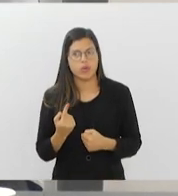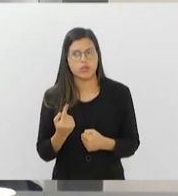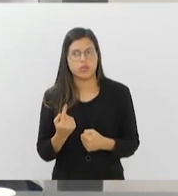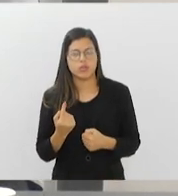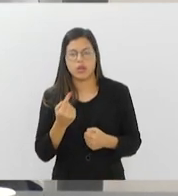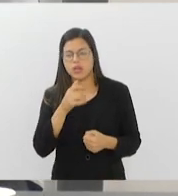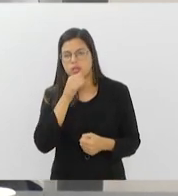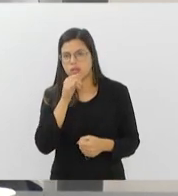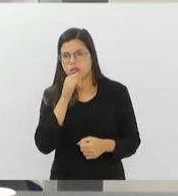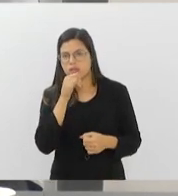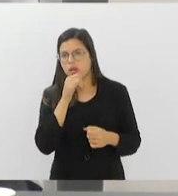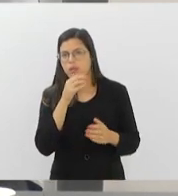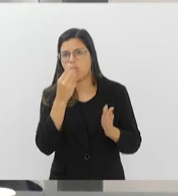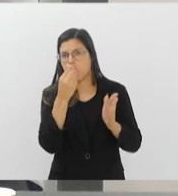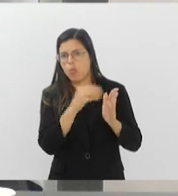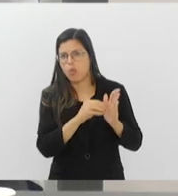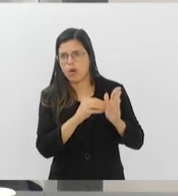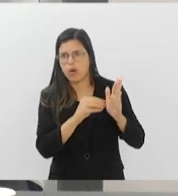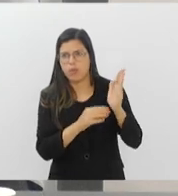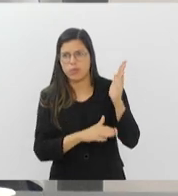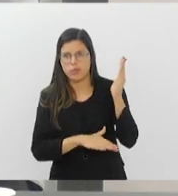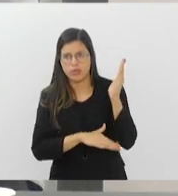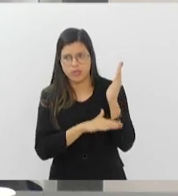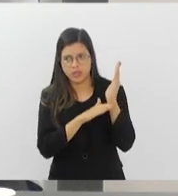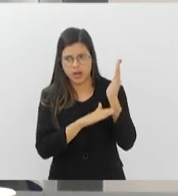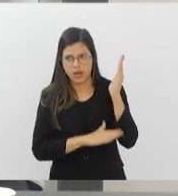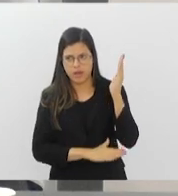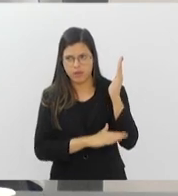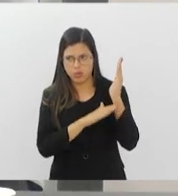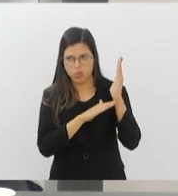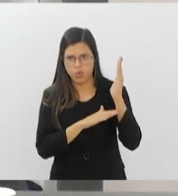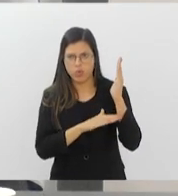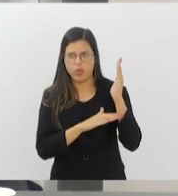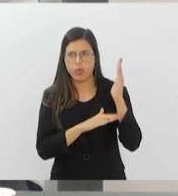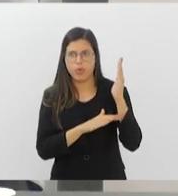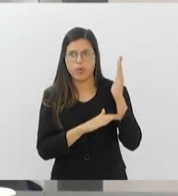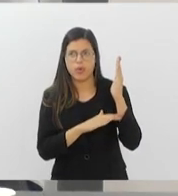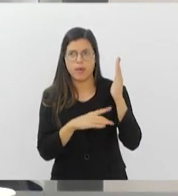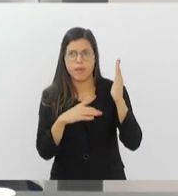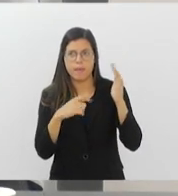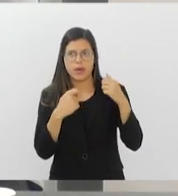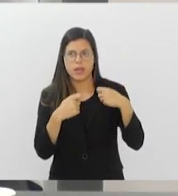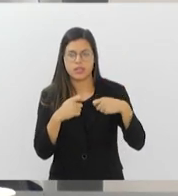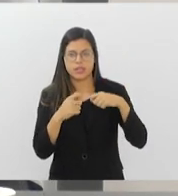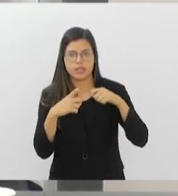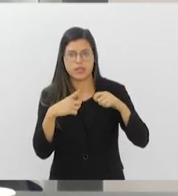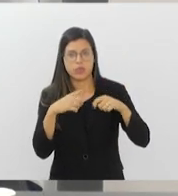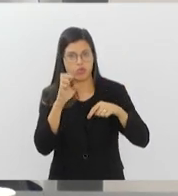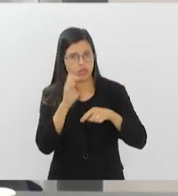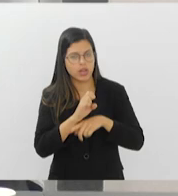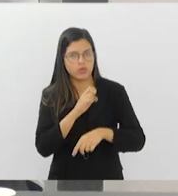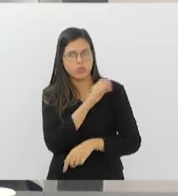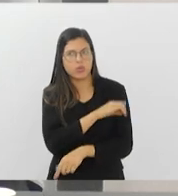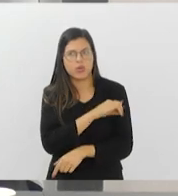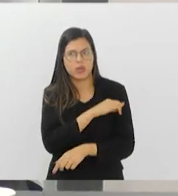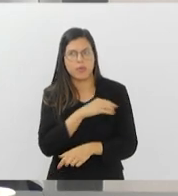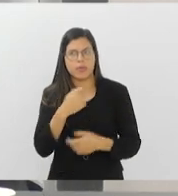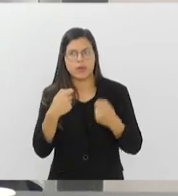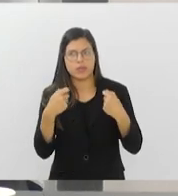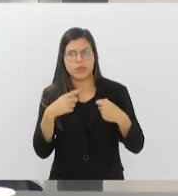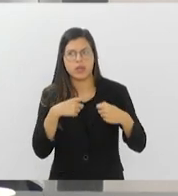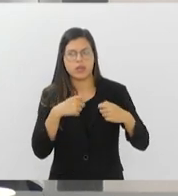elevadores, no âmbito do território do Estado do Rio de Janeiro, tenha que haver plaquinhas dizendo que